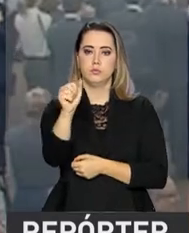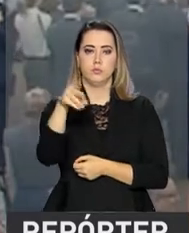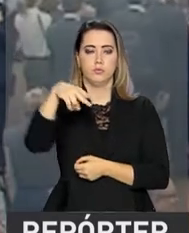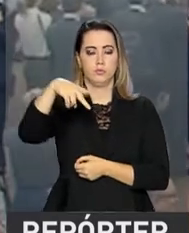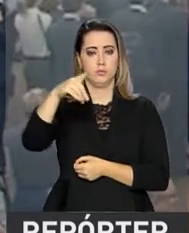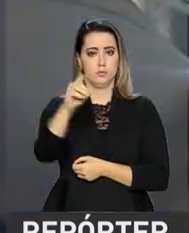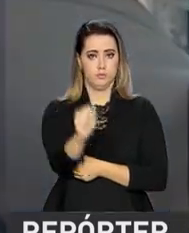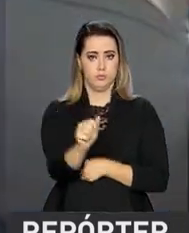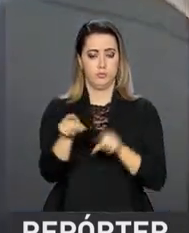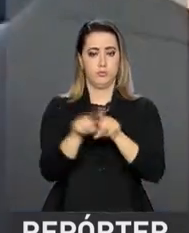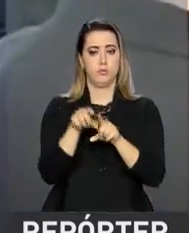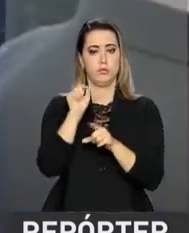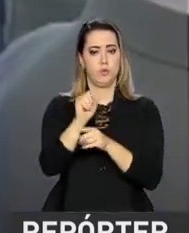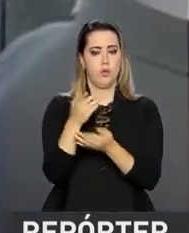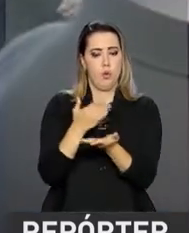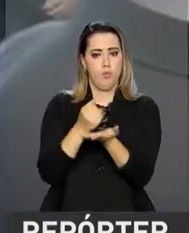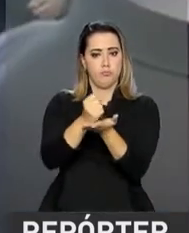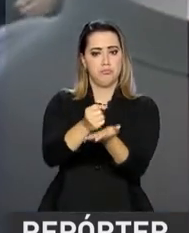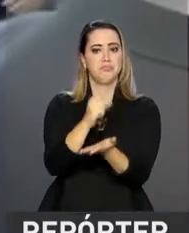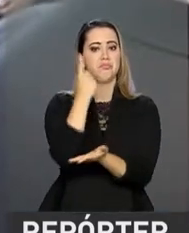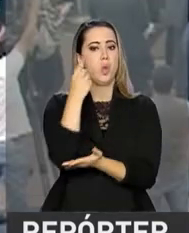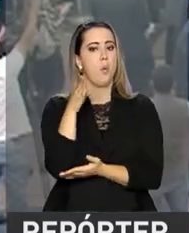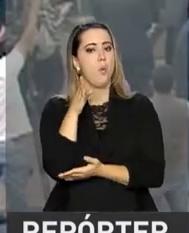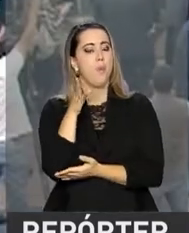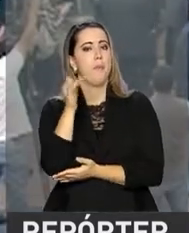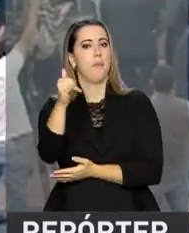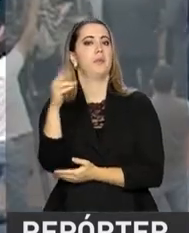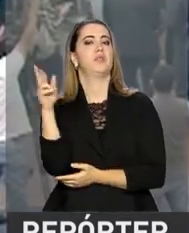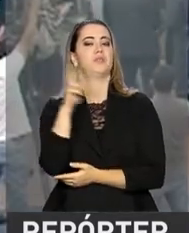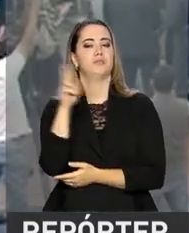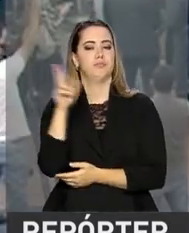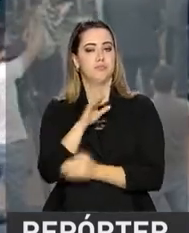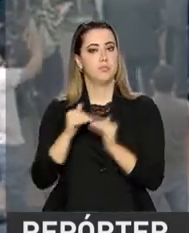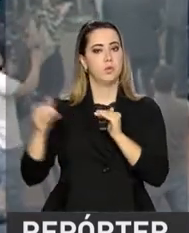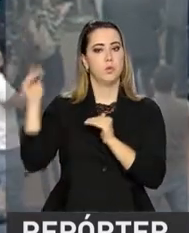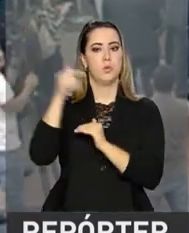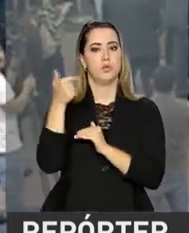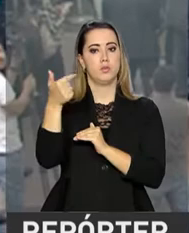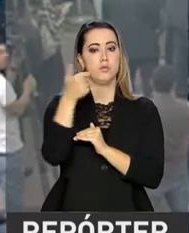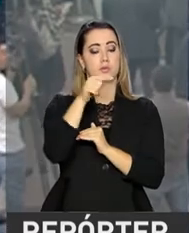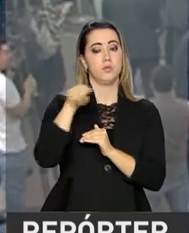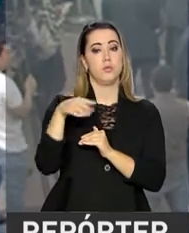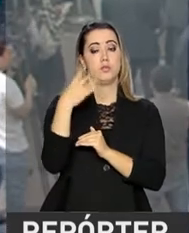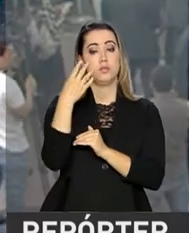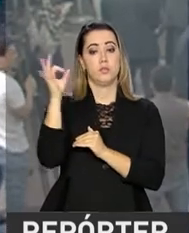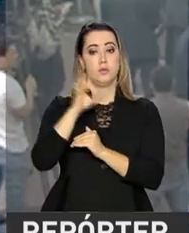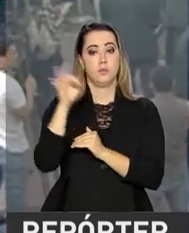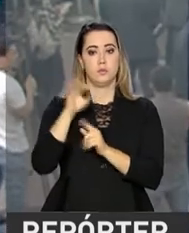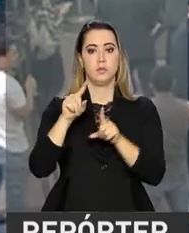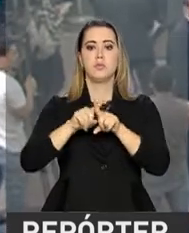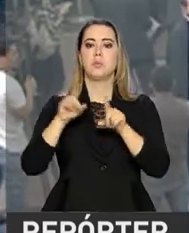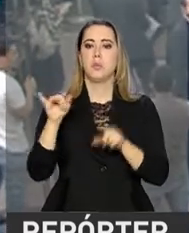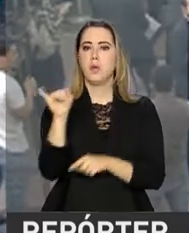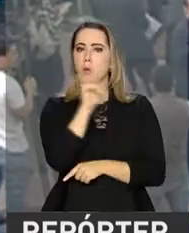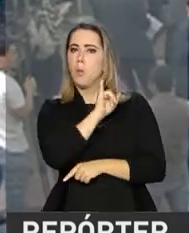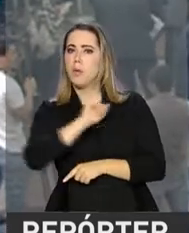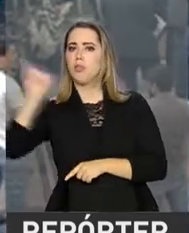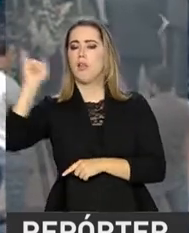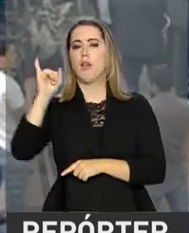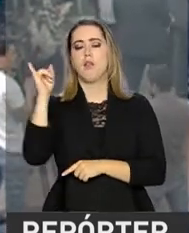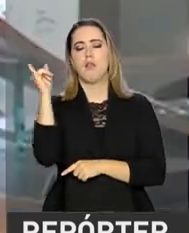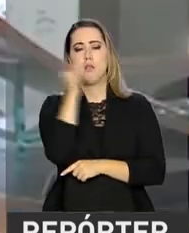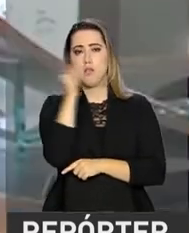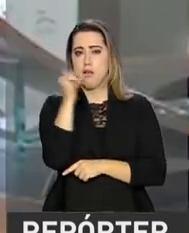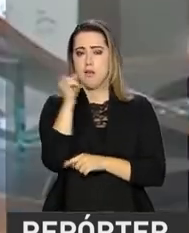e sessenta milhões de reais com ágio de 22,4 por cento já os italianos arremataram a usina de volta